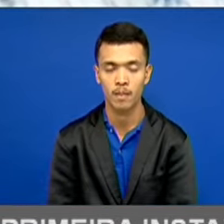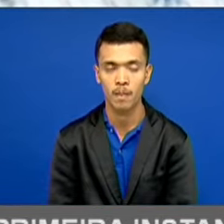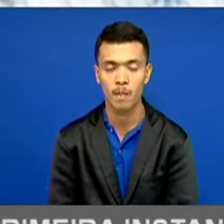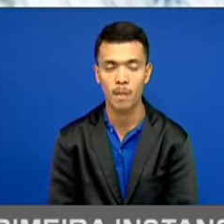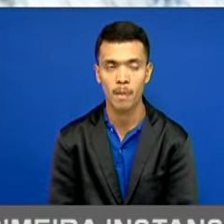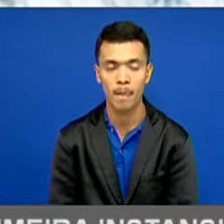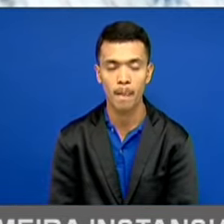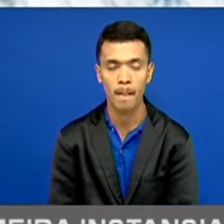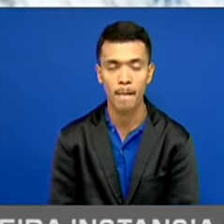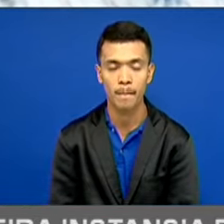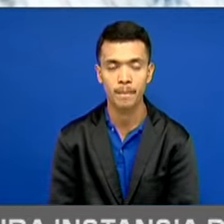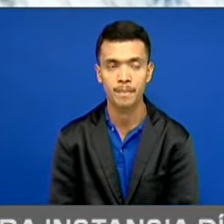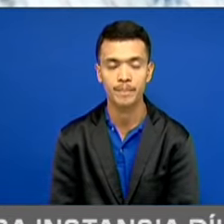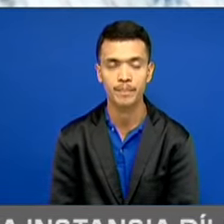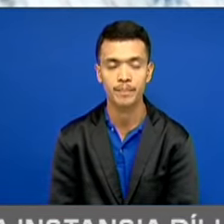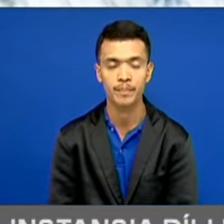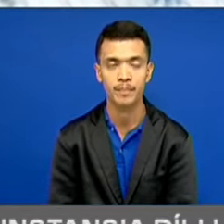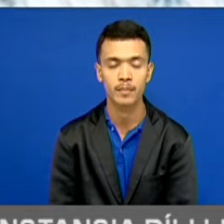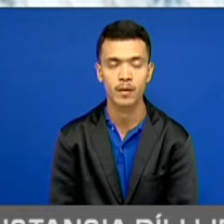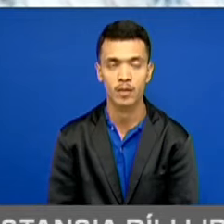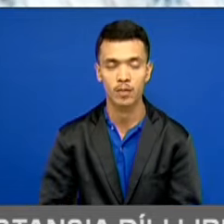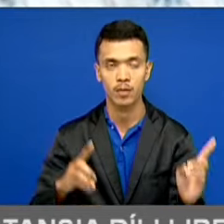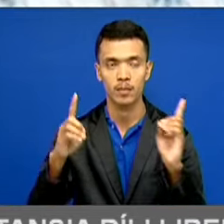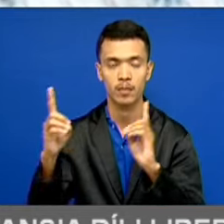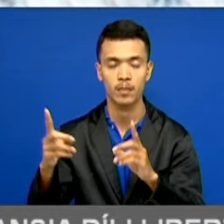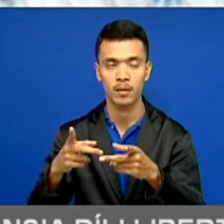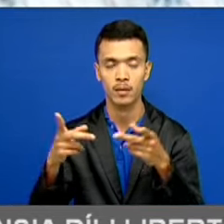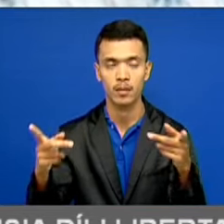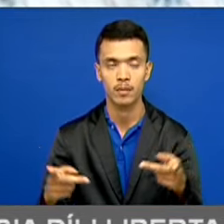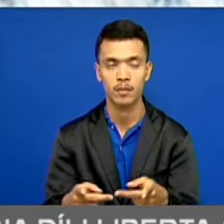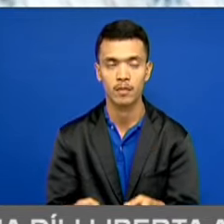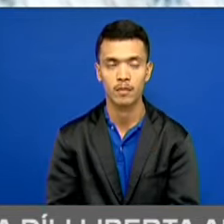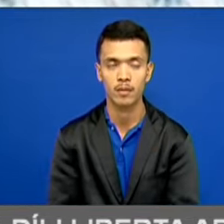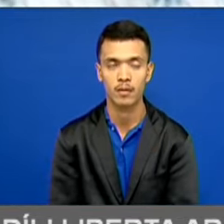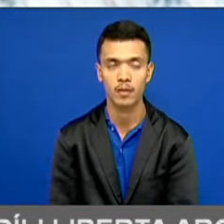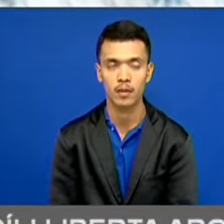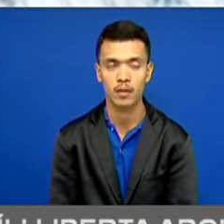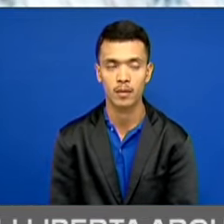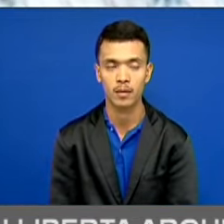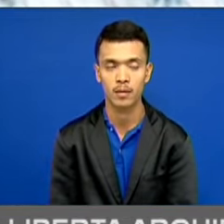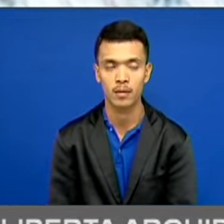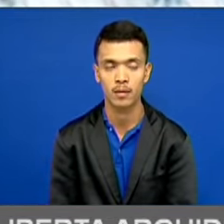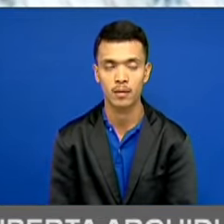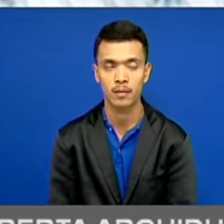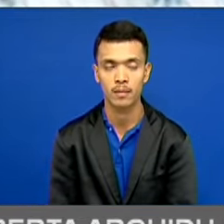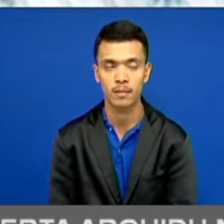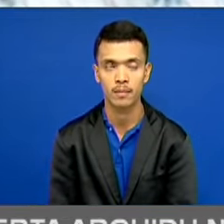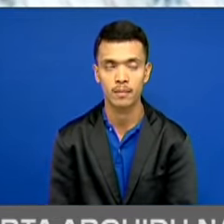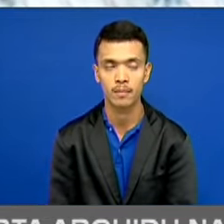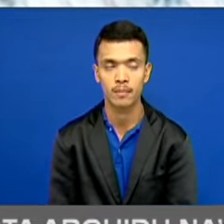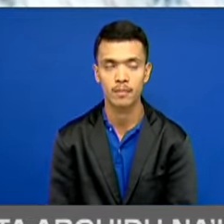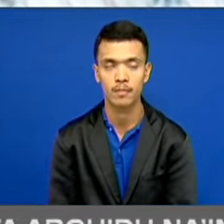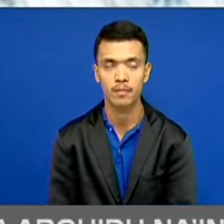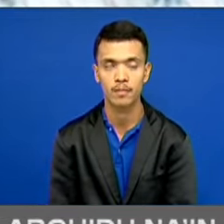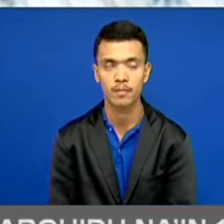estereotipo gênero não cria iniciativa barra sai para afeto e a política no ambiente da economia afeto